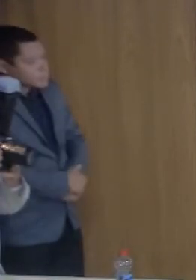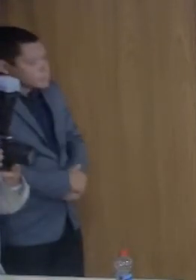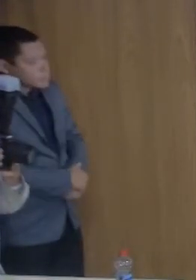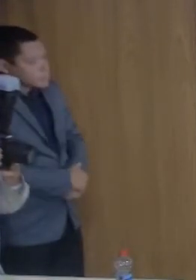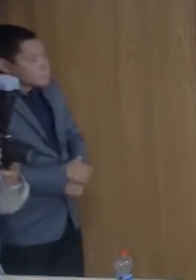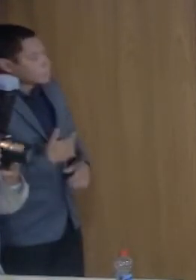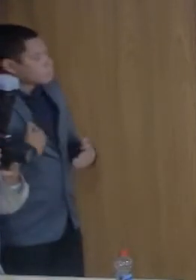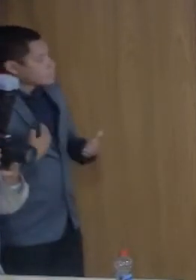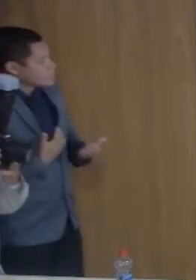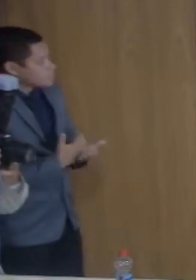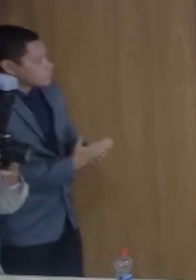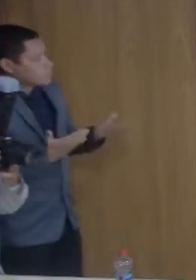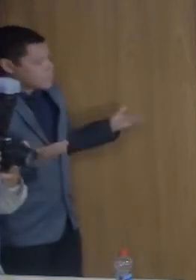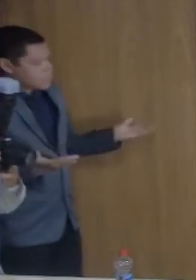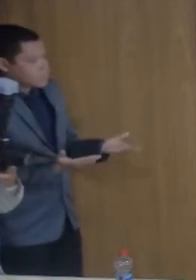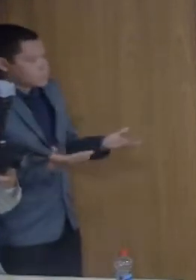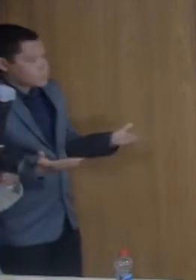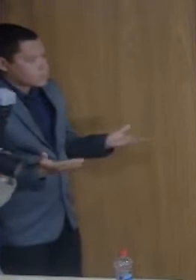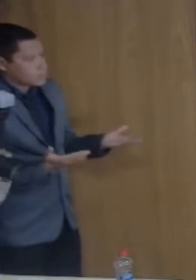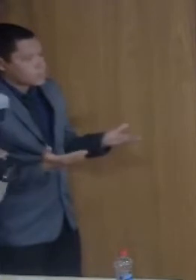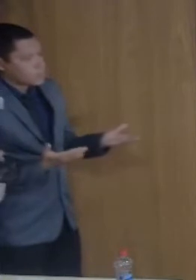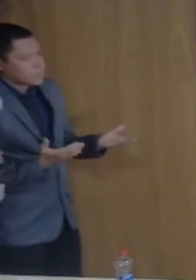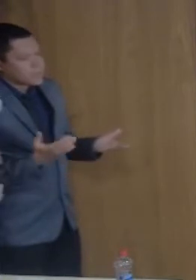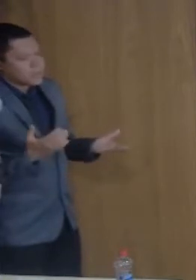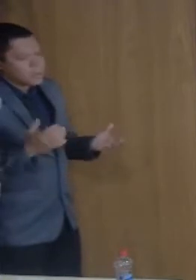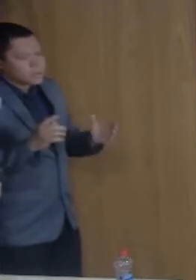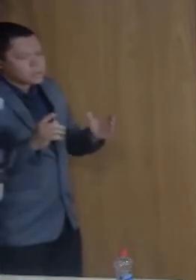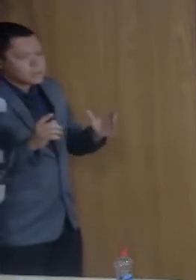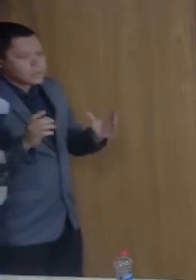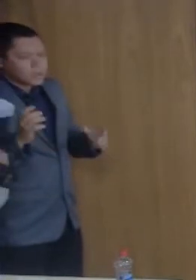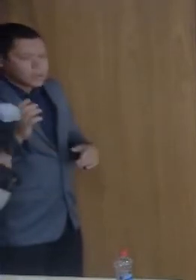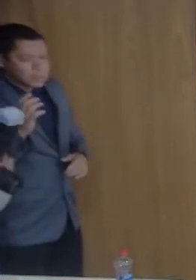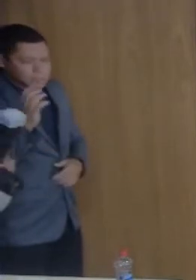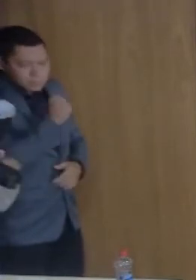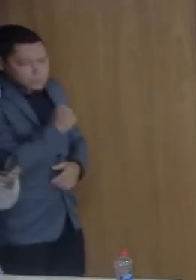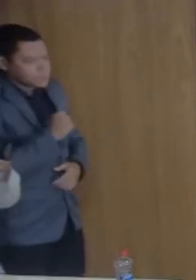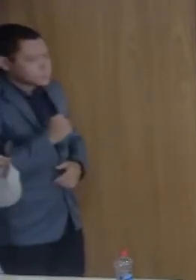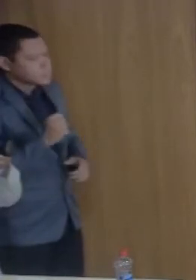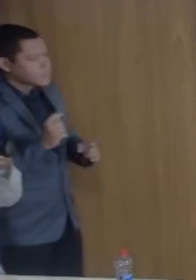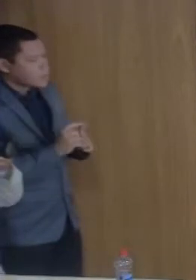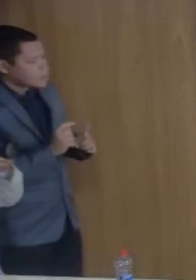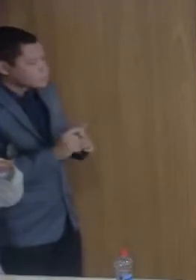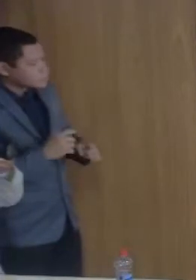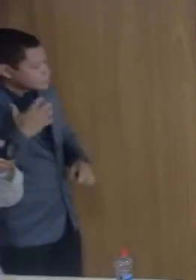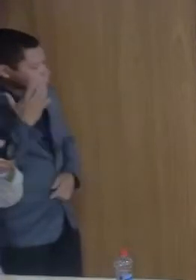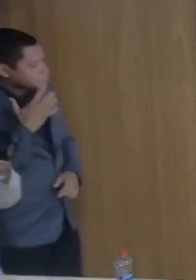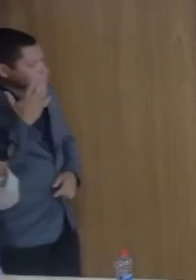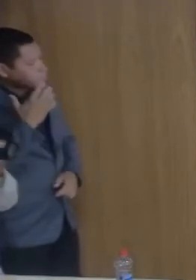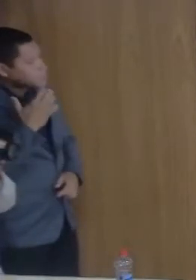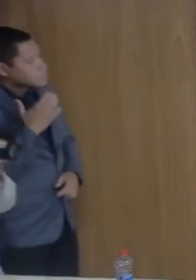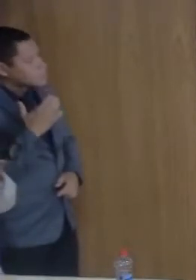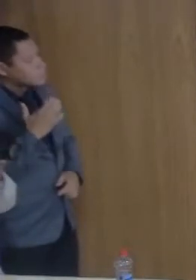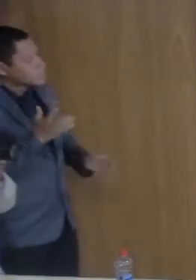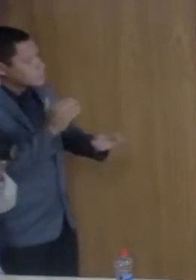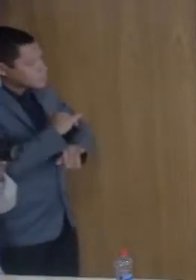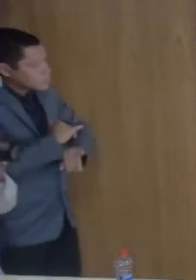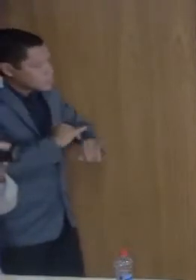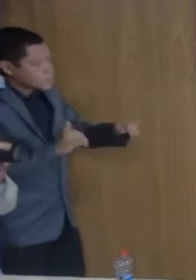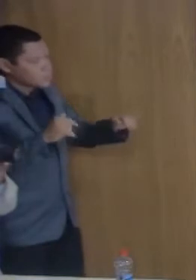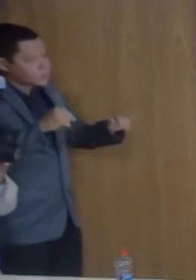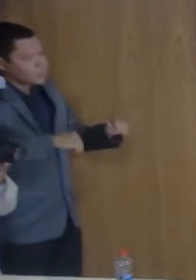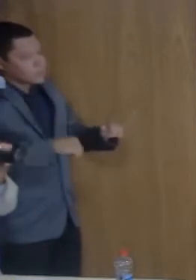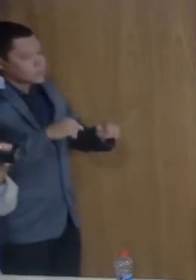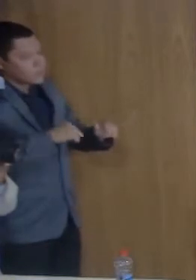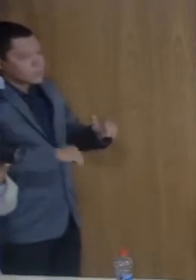inicio agora, em rápidas palavras, a mensagem que trouxe hoje ao Poder